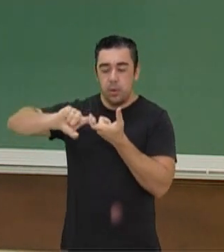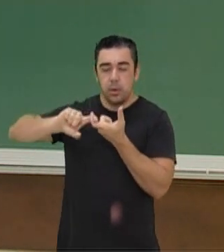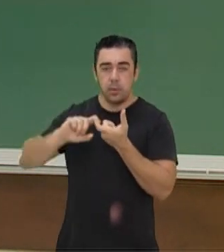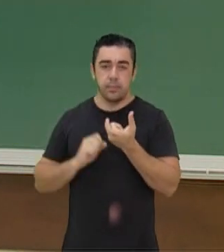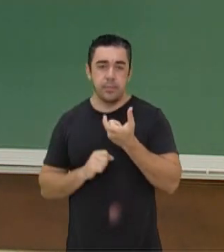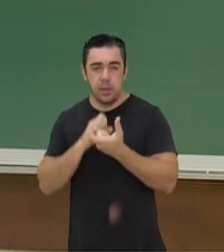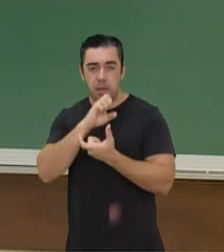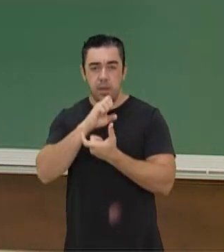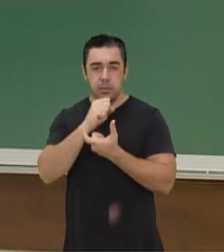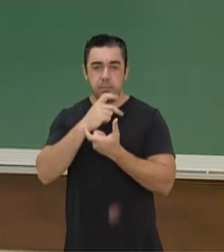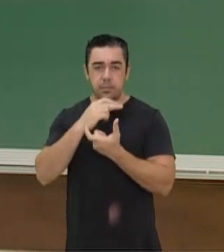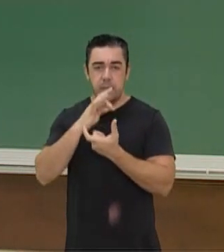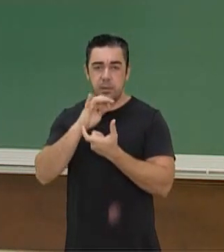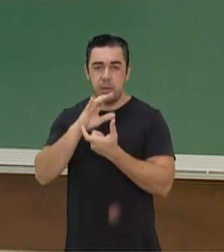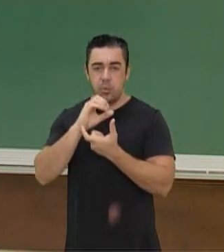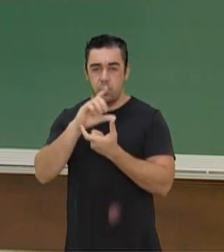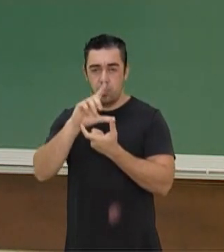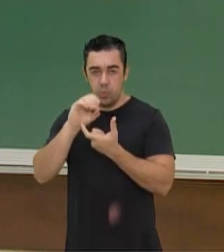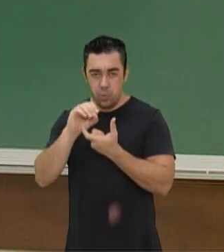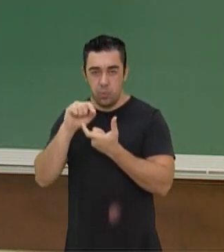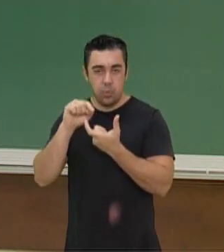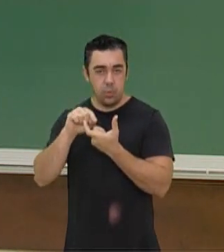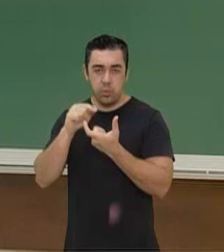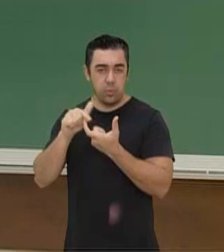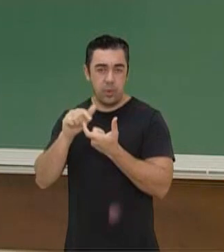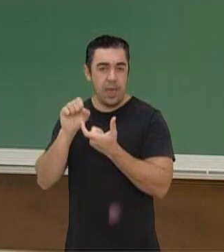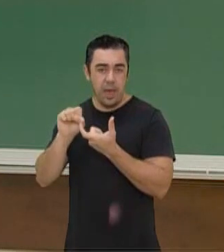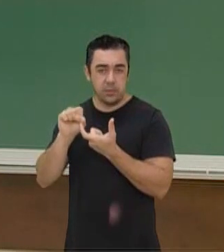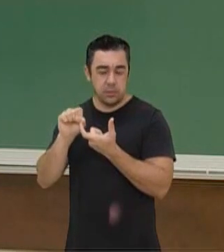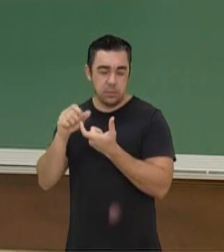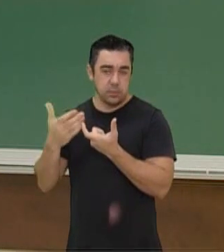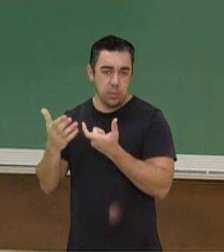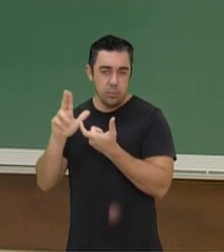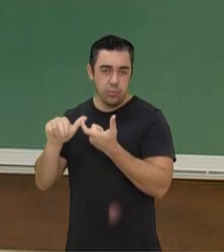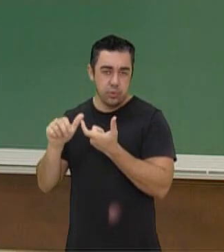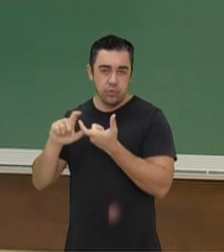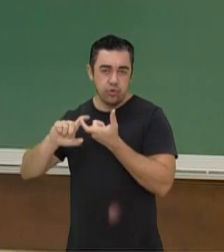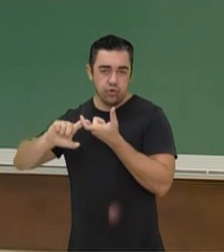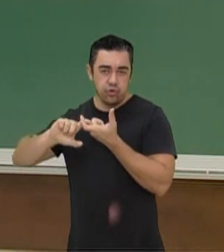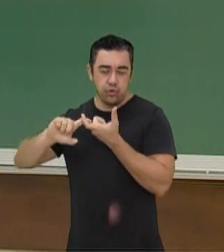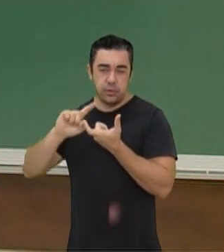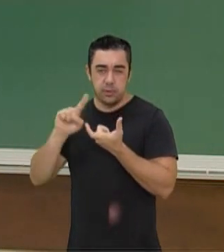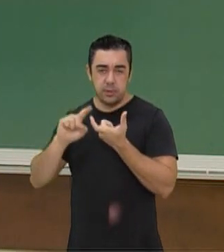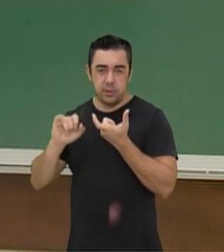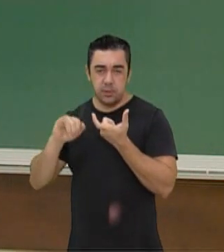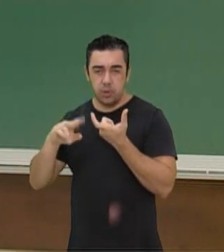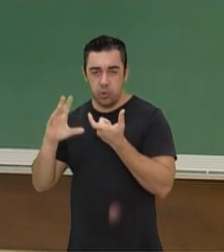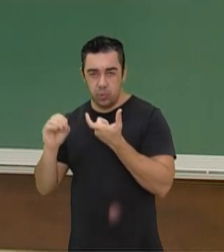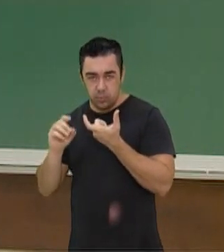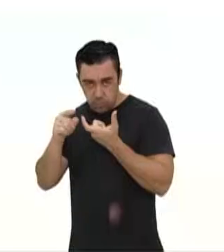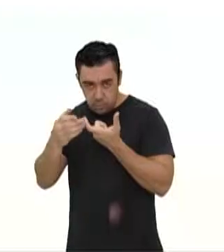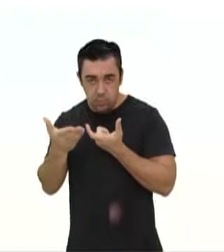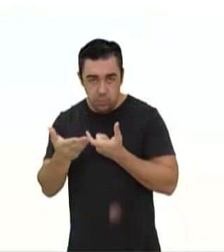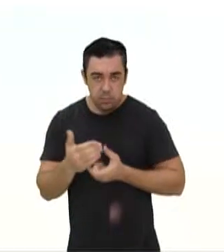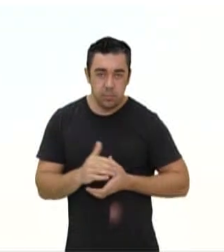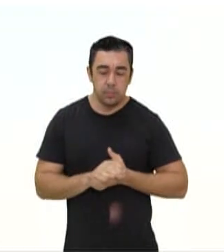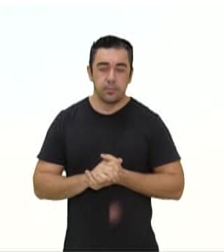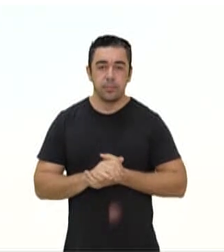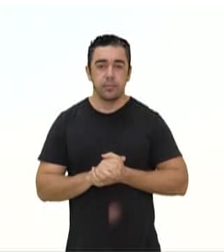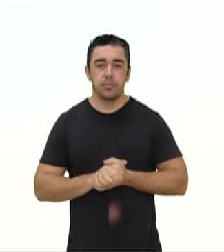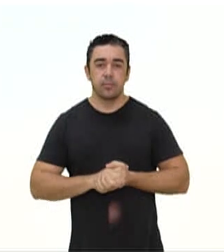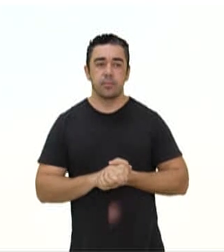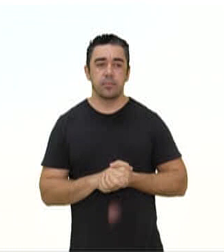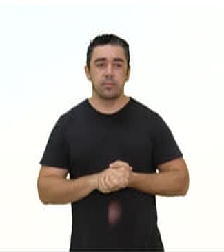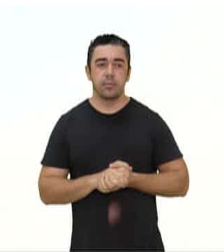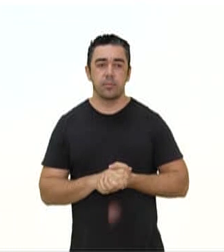espetáculo não tem S, portanto, no diminutivo com Zzinho. Foi isso que vocês fizeram? Então, vamos verificar